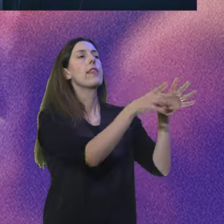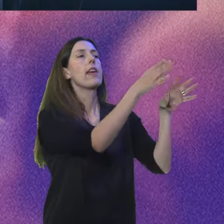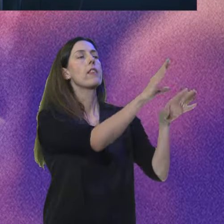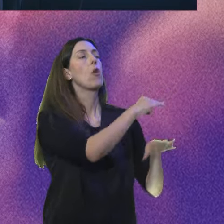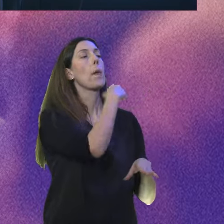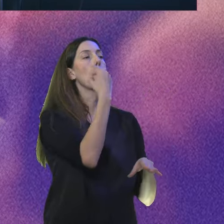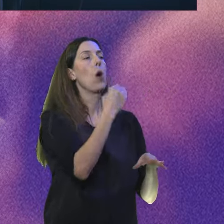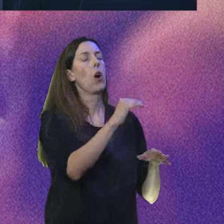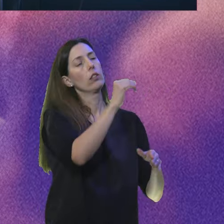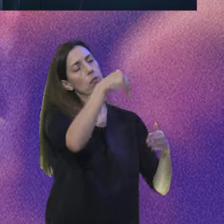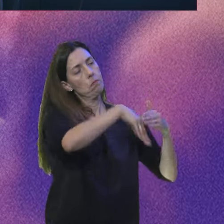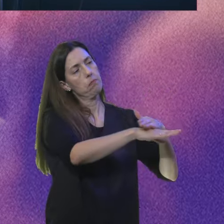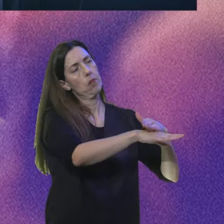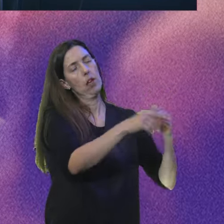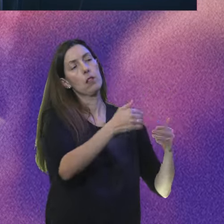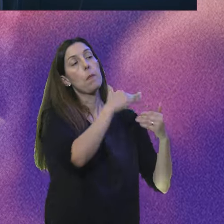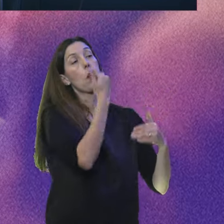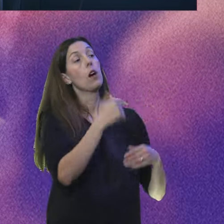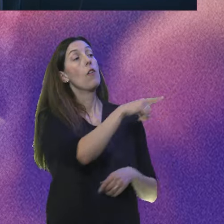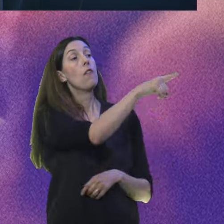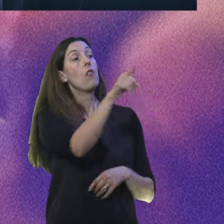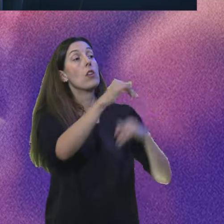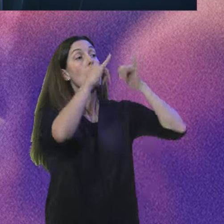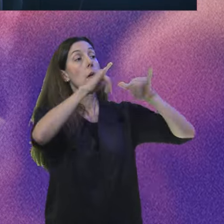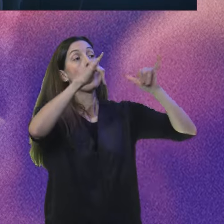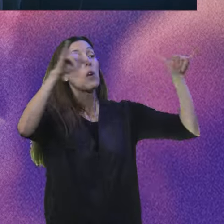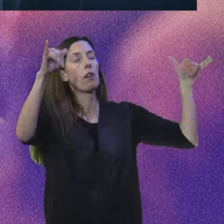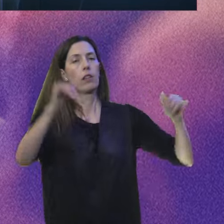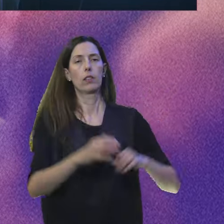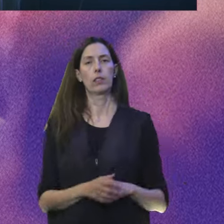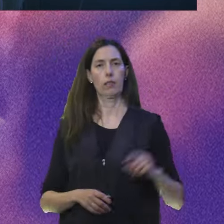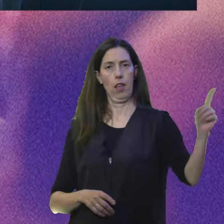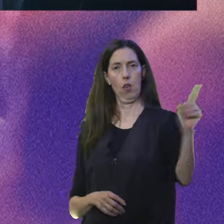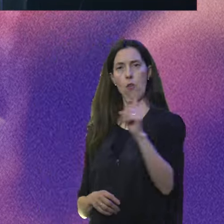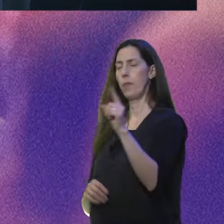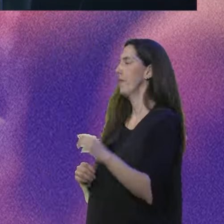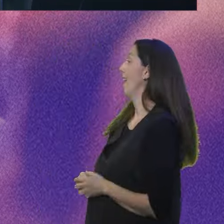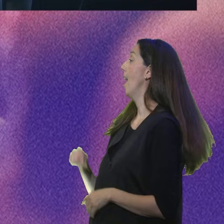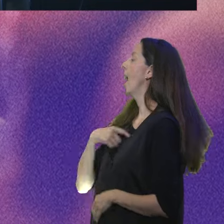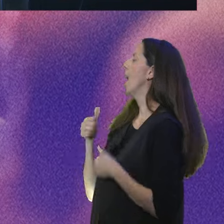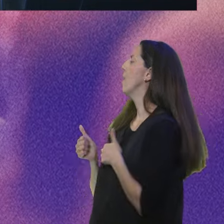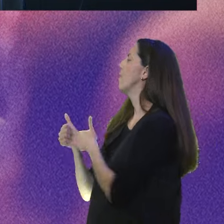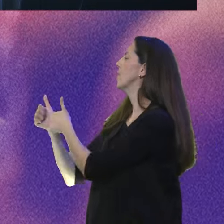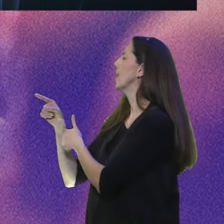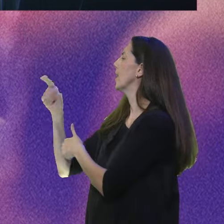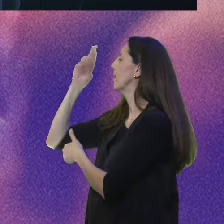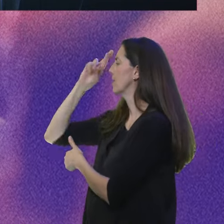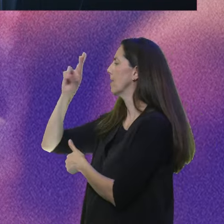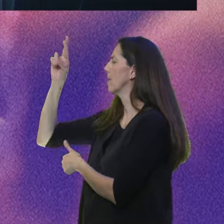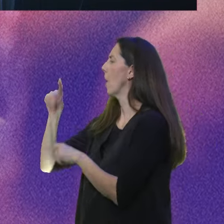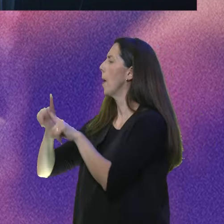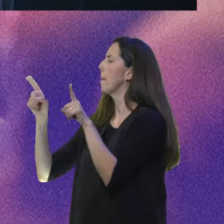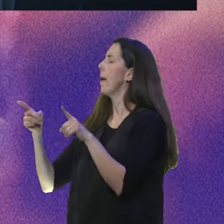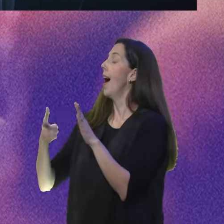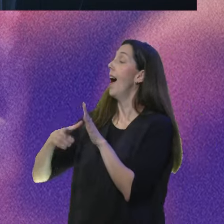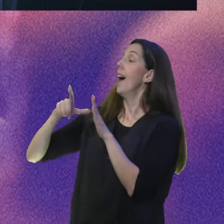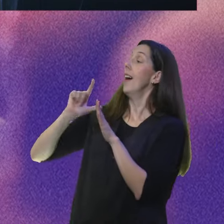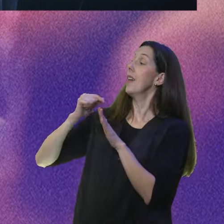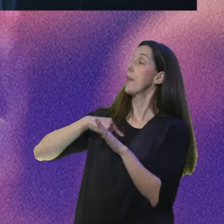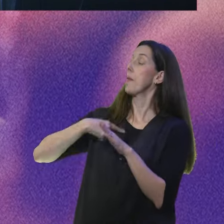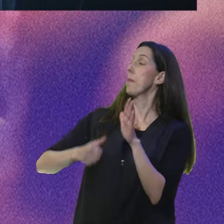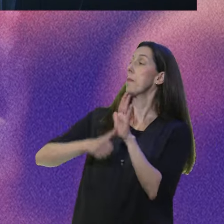mortos. Você, porém, vai e proclame o reino de Deus. Ainda outro disse: vou seguir-te, Senhor, mas deixa-me primeiro